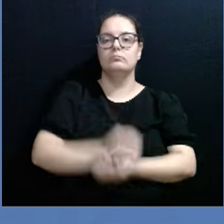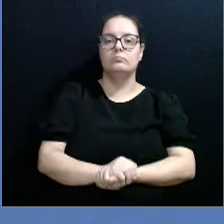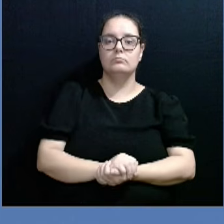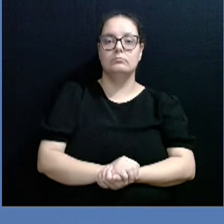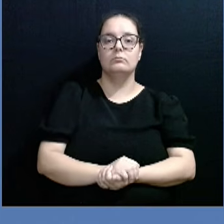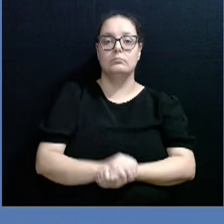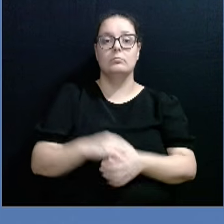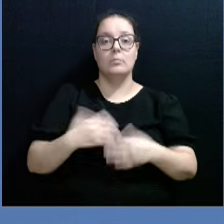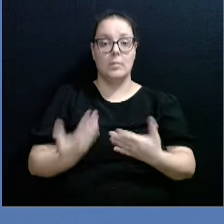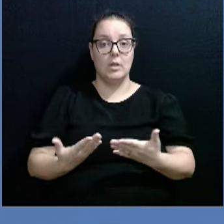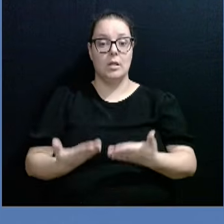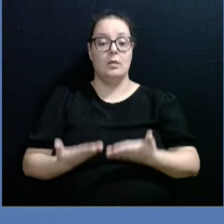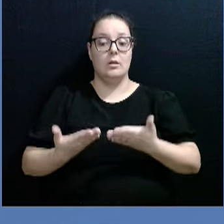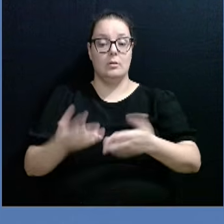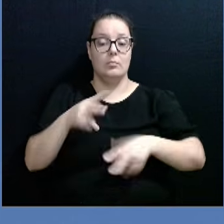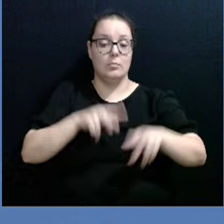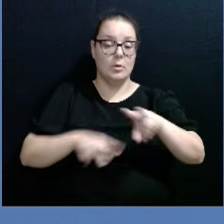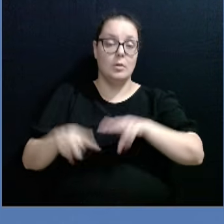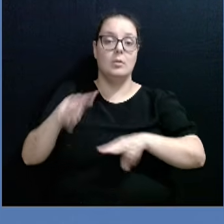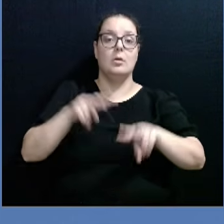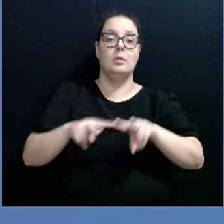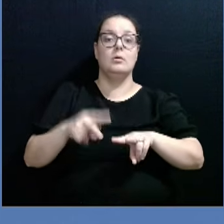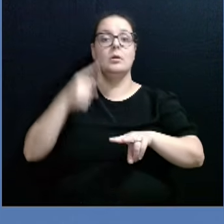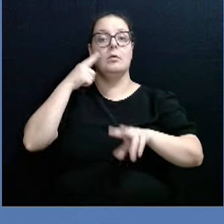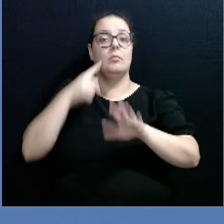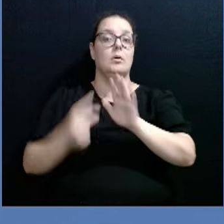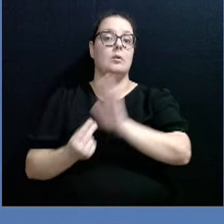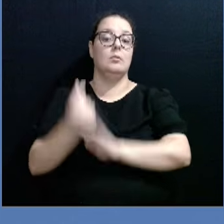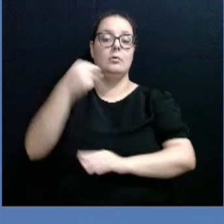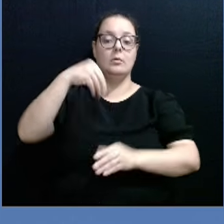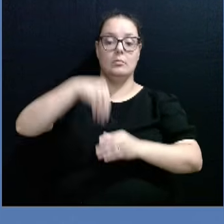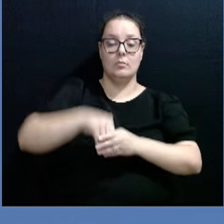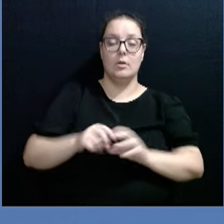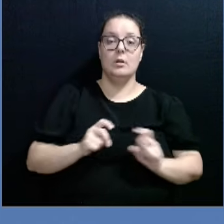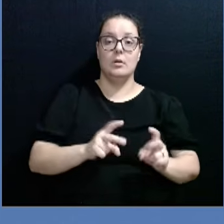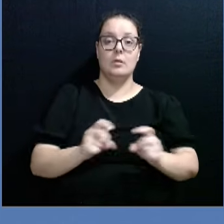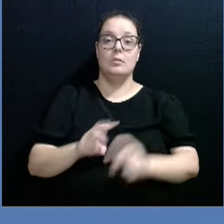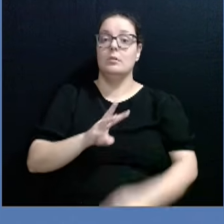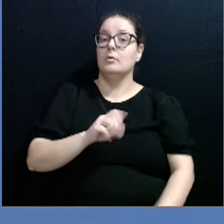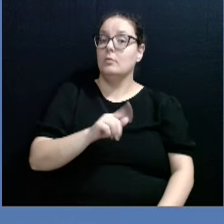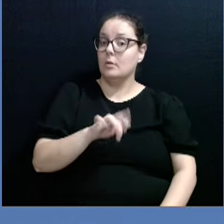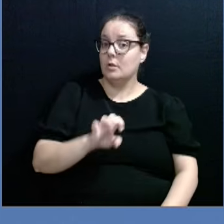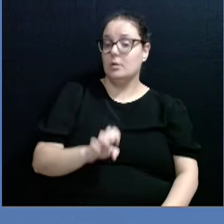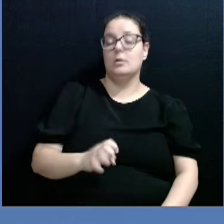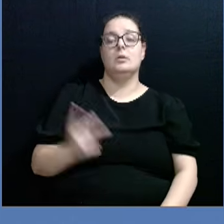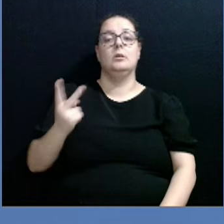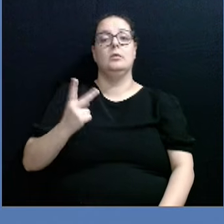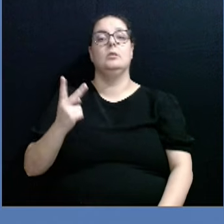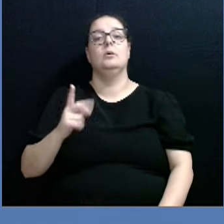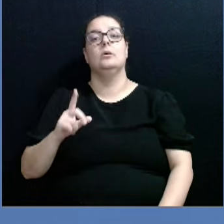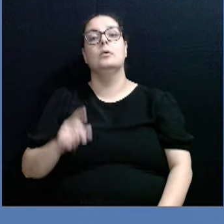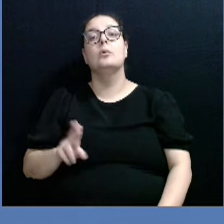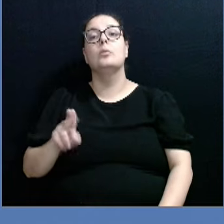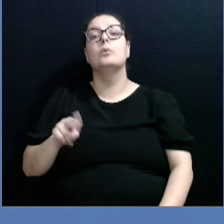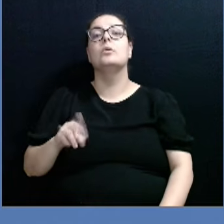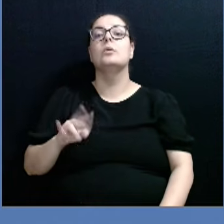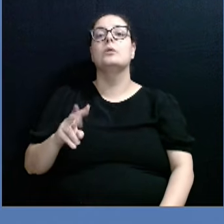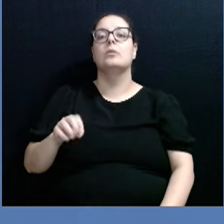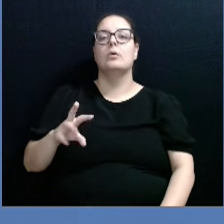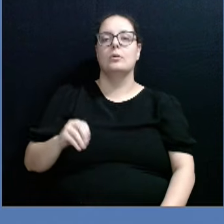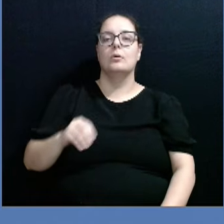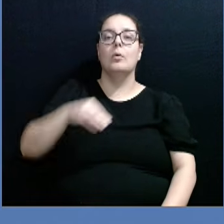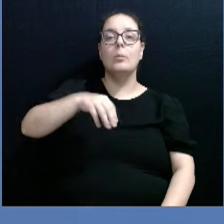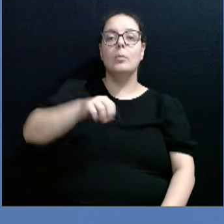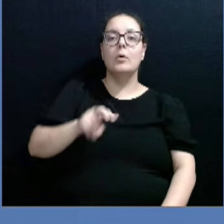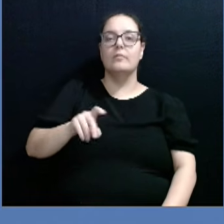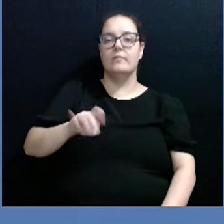uma visão interna da criação e a venda do Waze e de seu segundo unicórnio, a Movit, revelando a